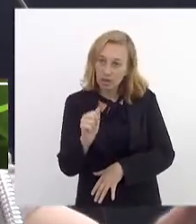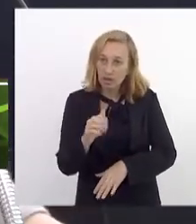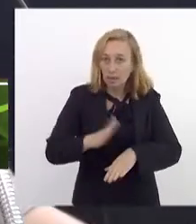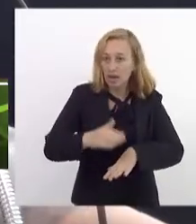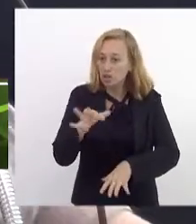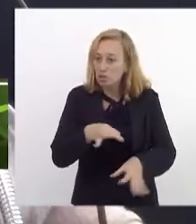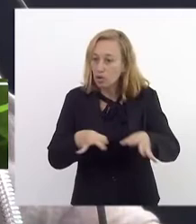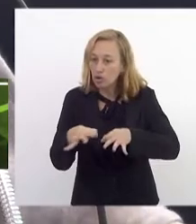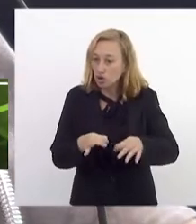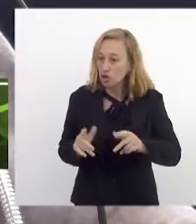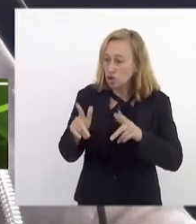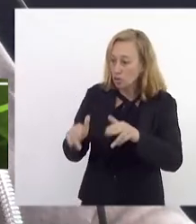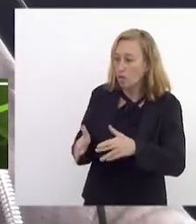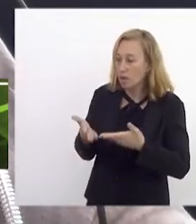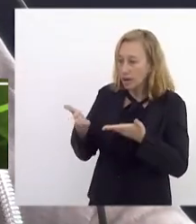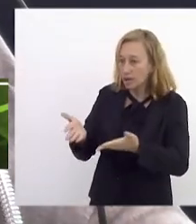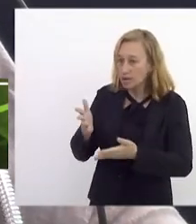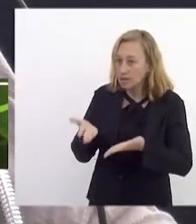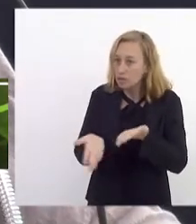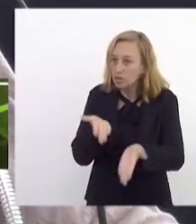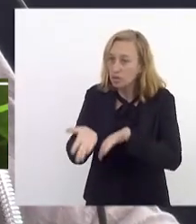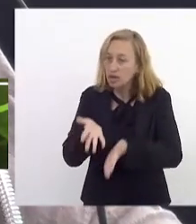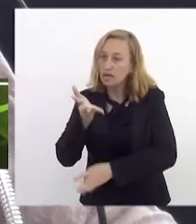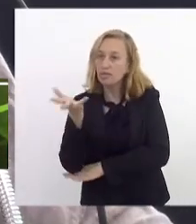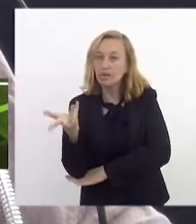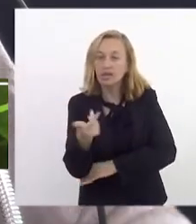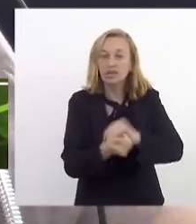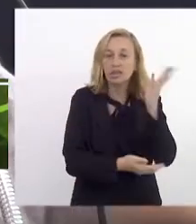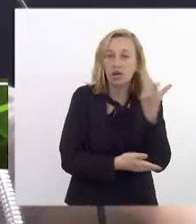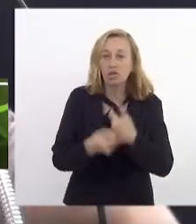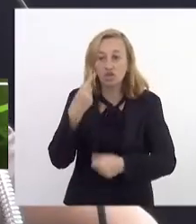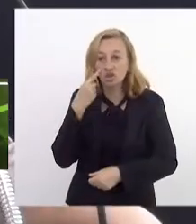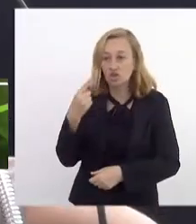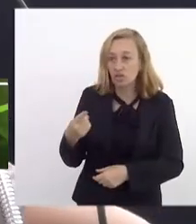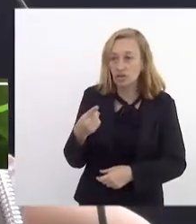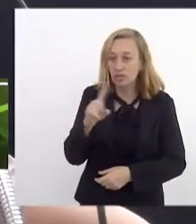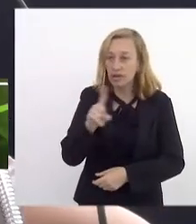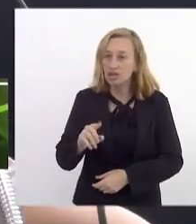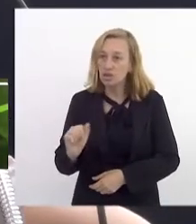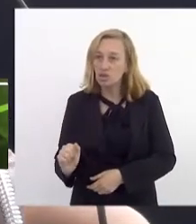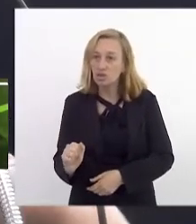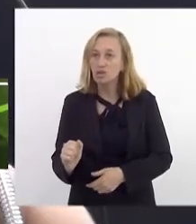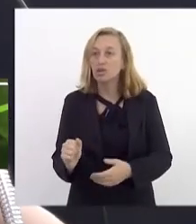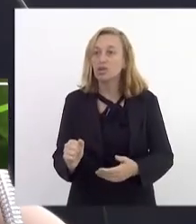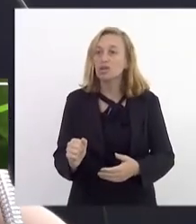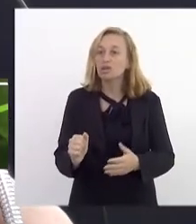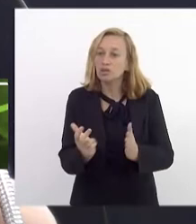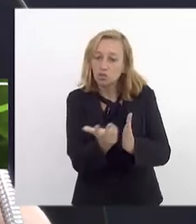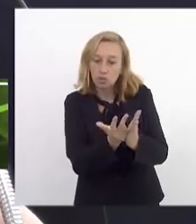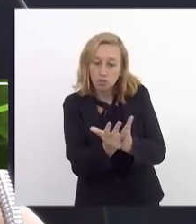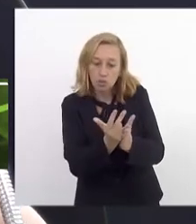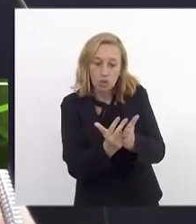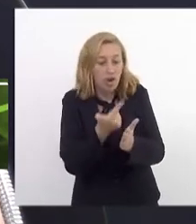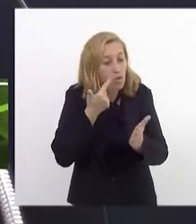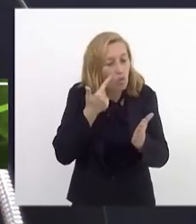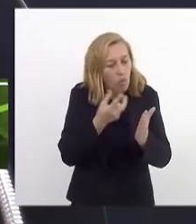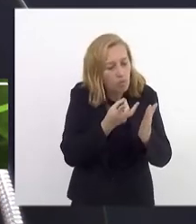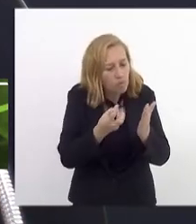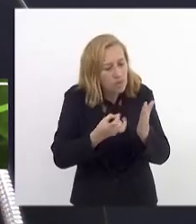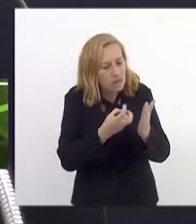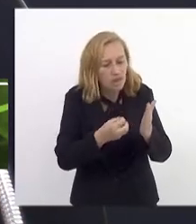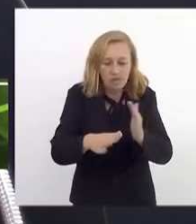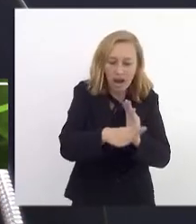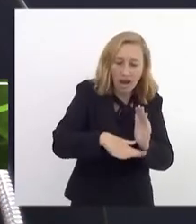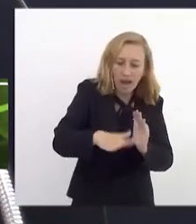mais projetos de intervenção ambiental. Então, quando a gente olha pela zona de mapeamento e a gente vê a área que está